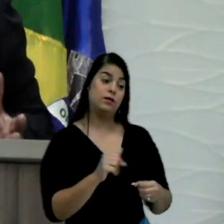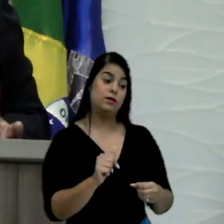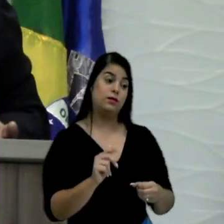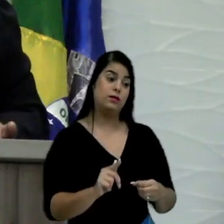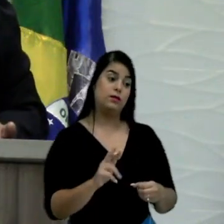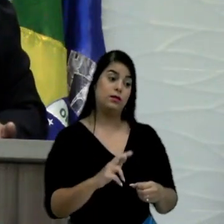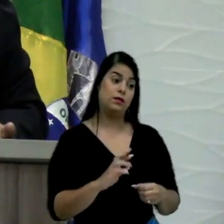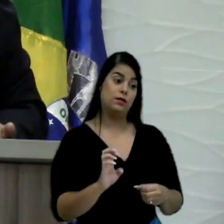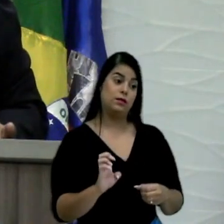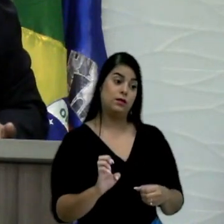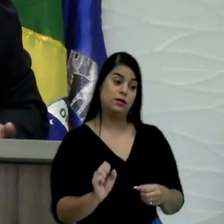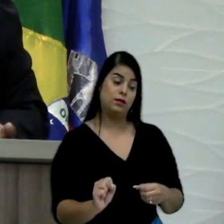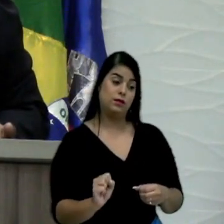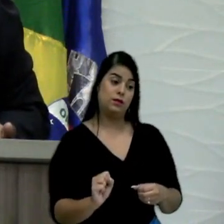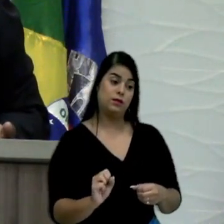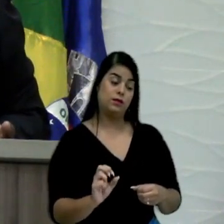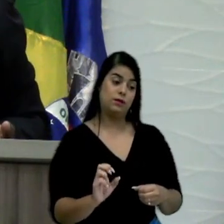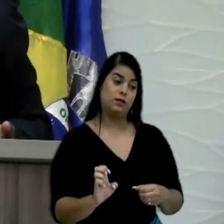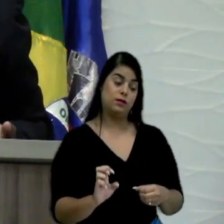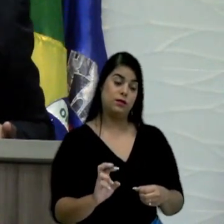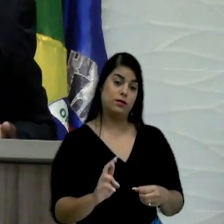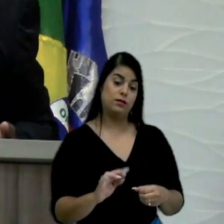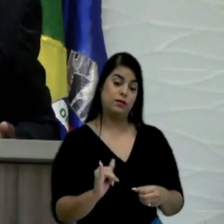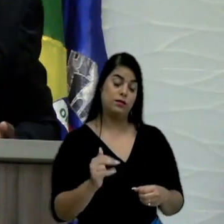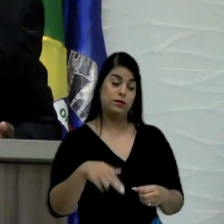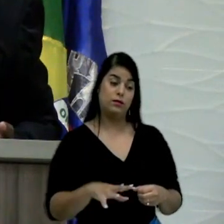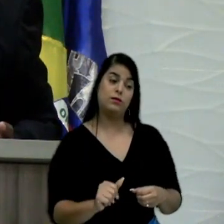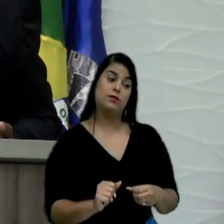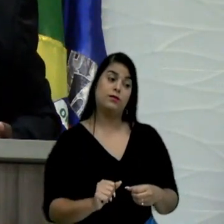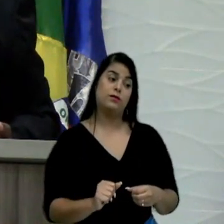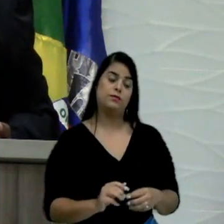Mas tem uma palavra